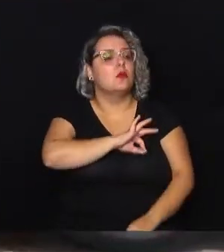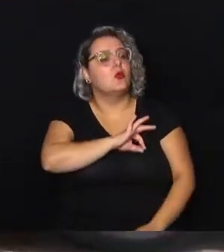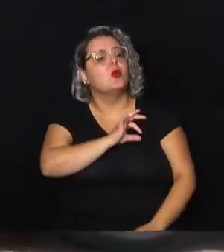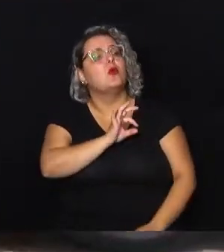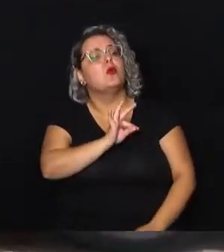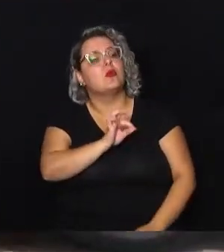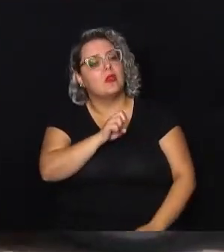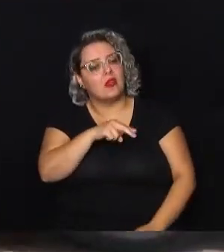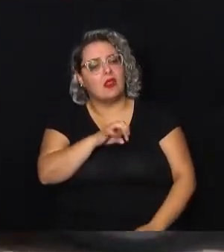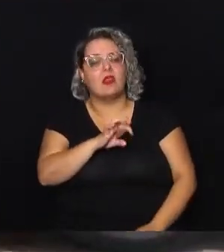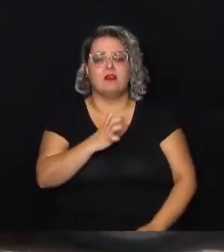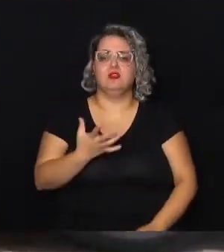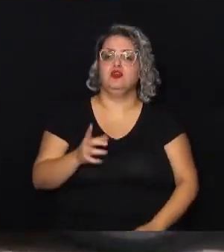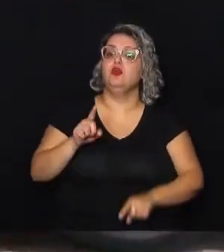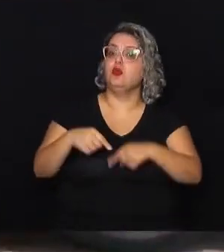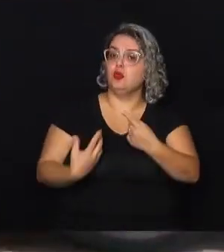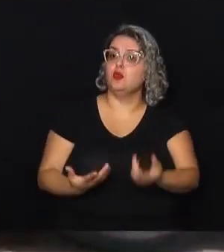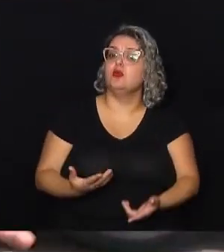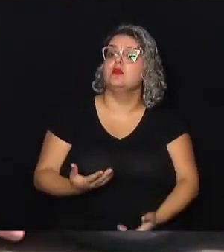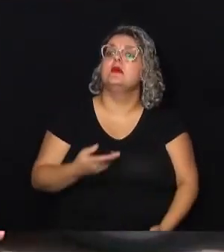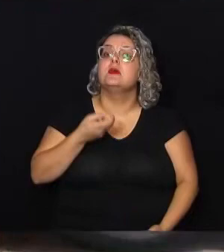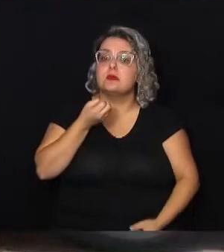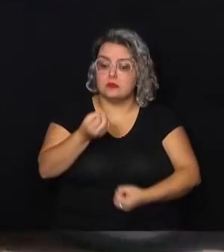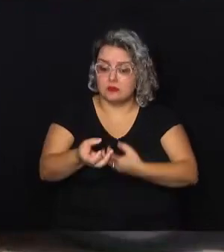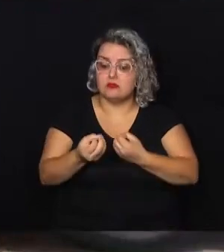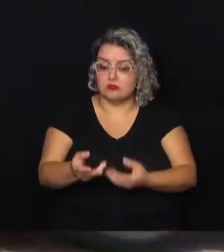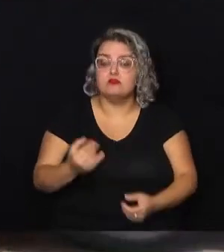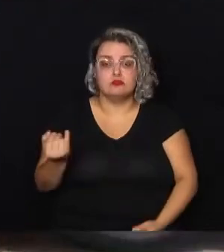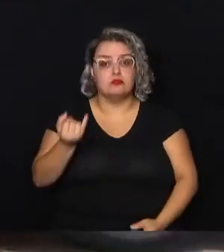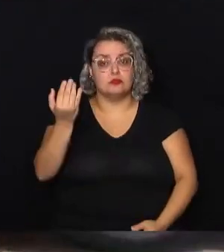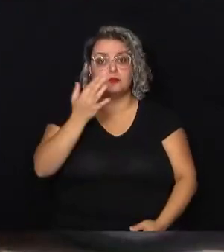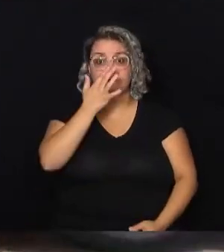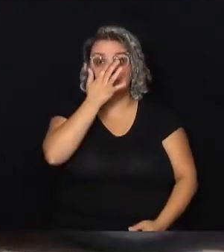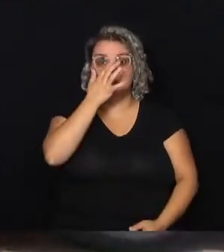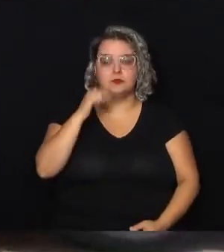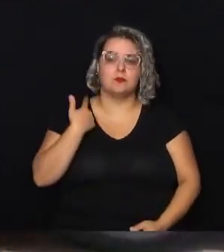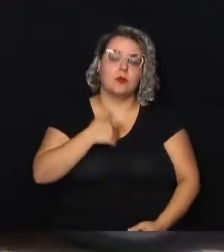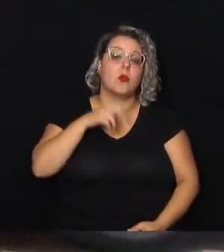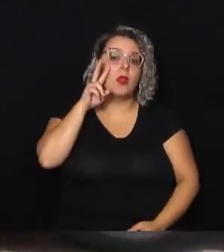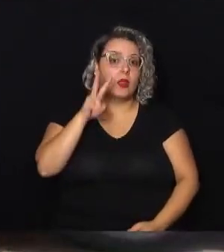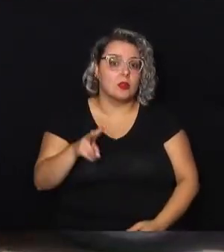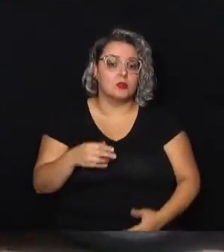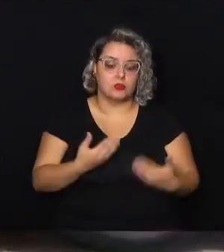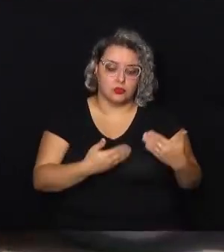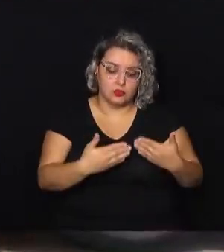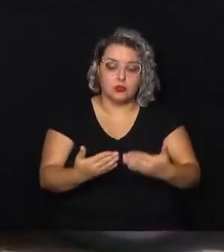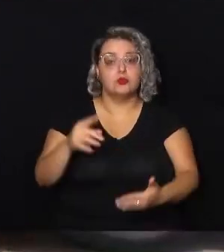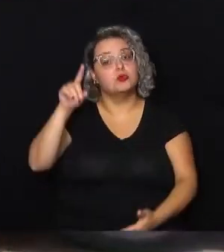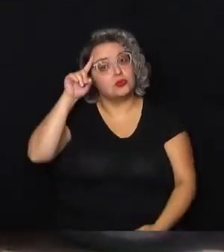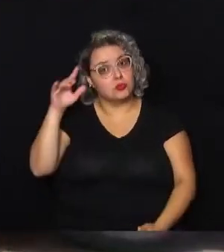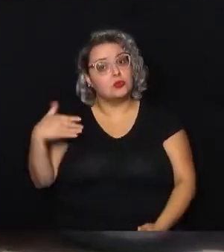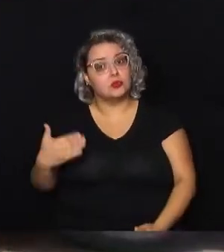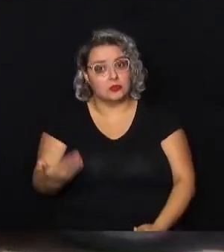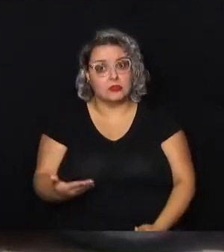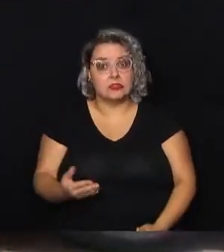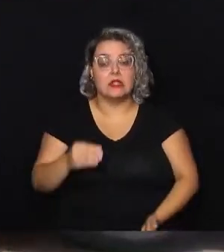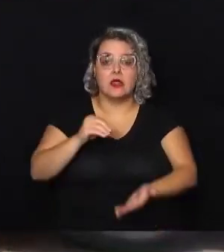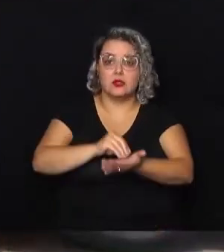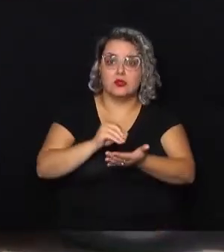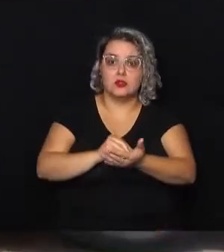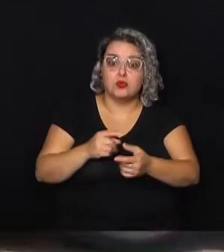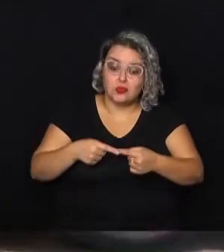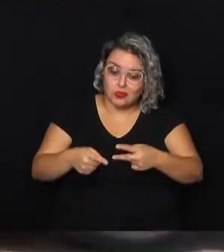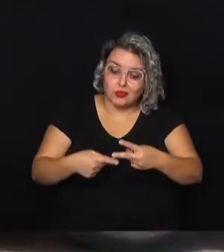informação extremamente importante, porque nós temos visto, evidentemente, aí nos últimos dias, não é? Nas últimas semanas,